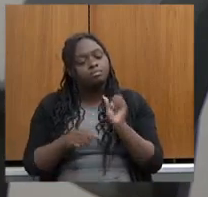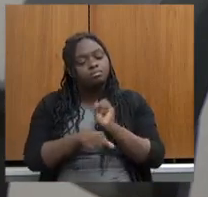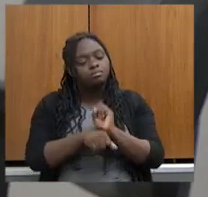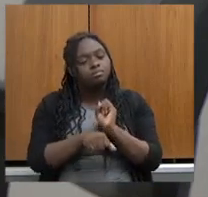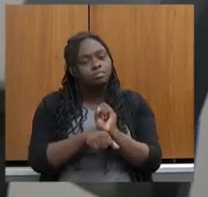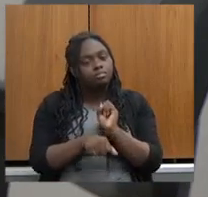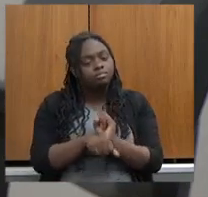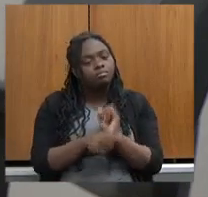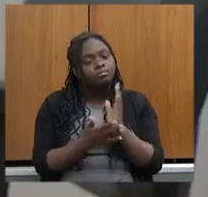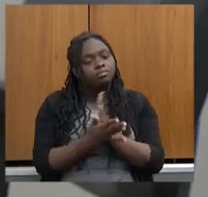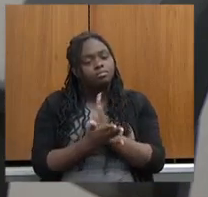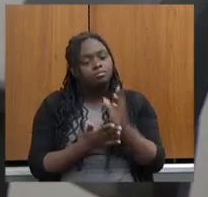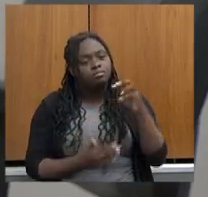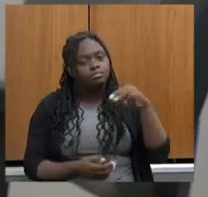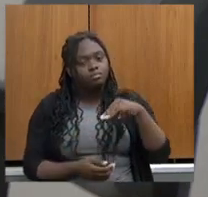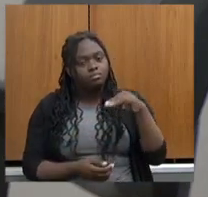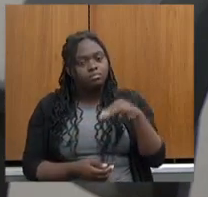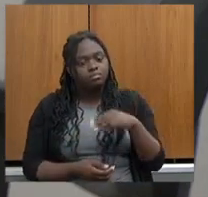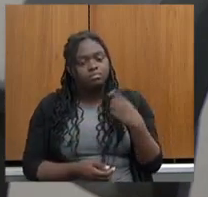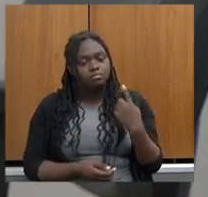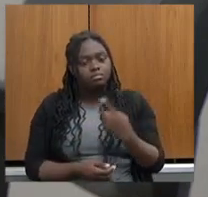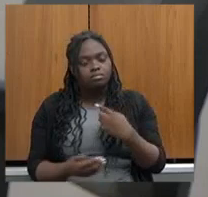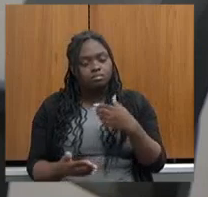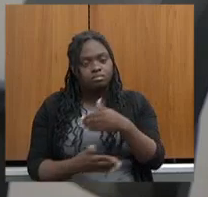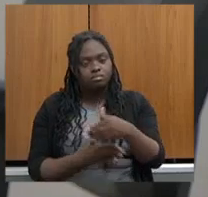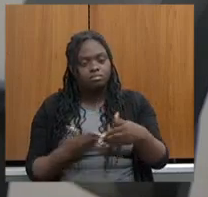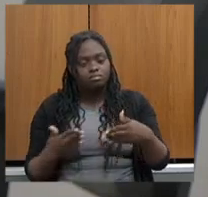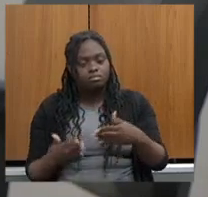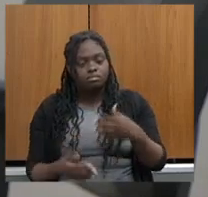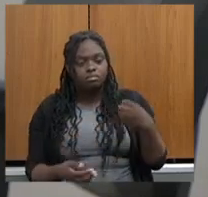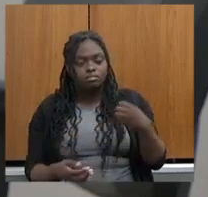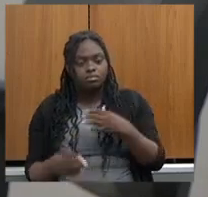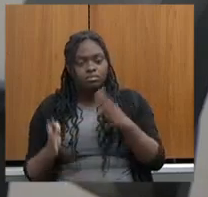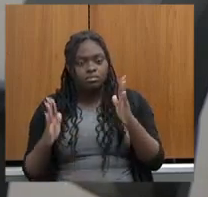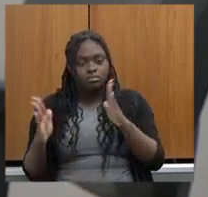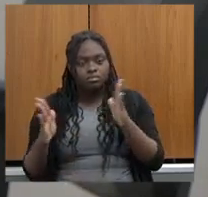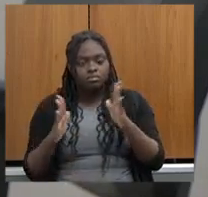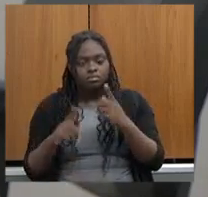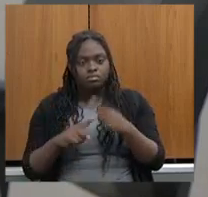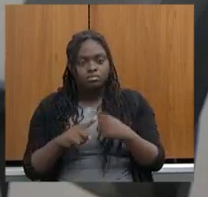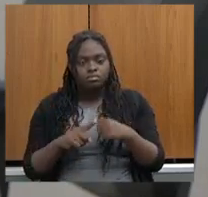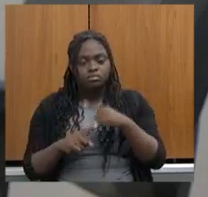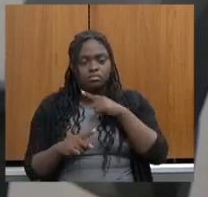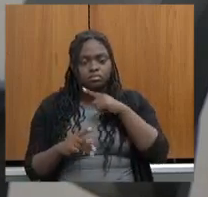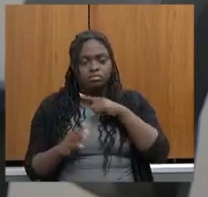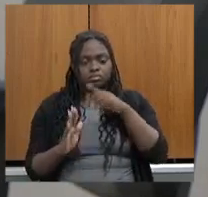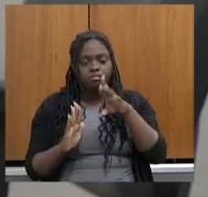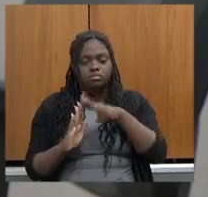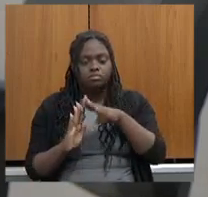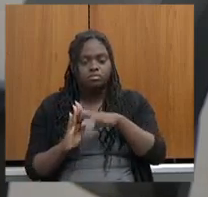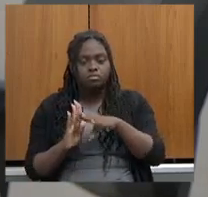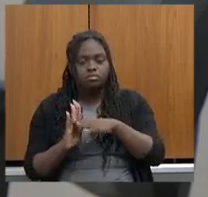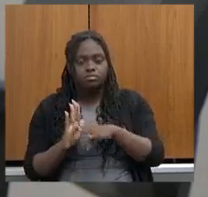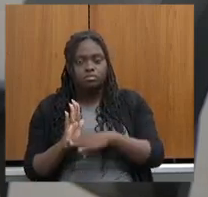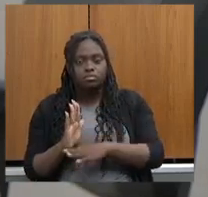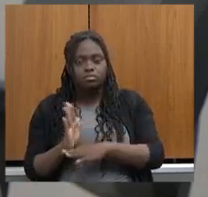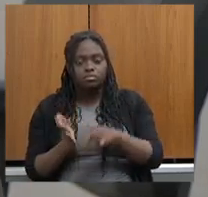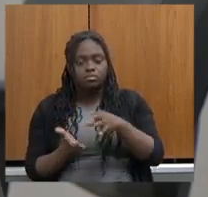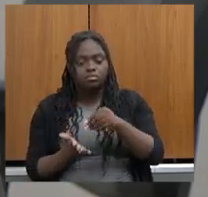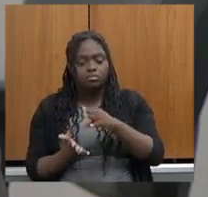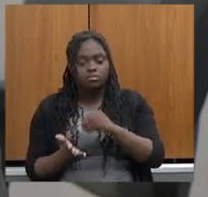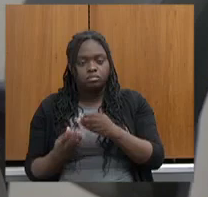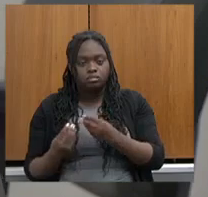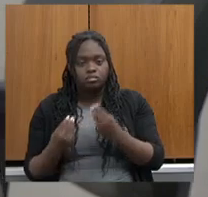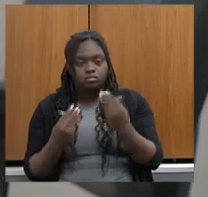a gente poder passar aqui uma nova fase porque tem que requerimentos inclusive cópias serão